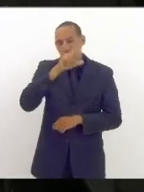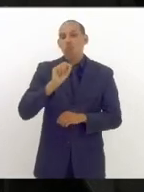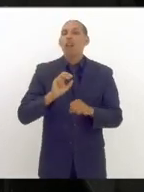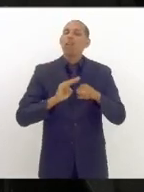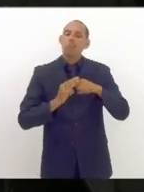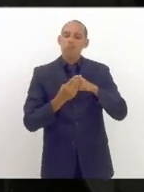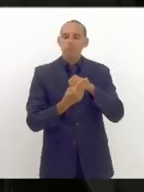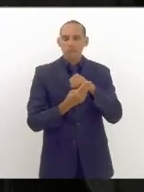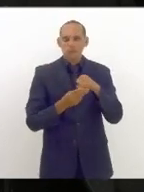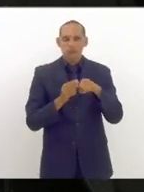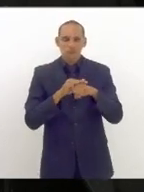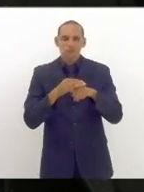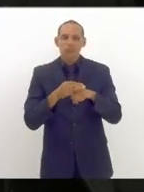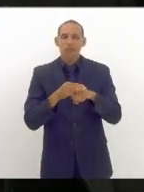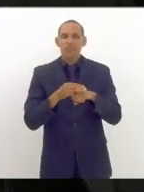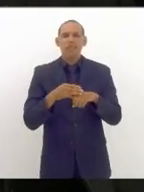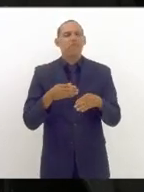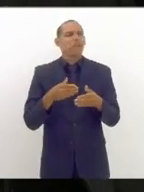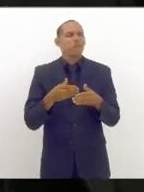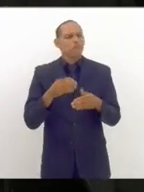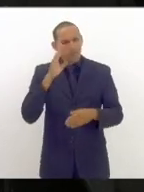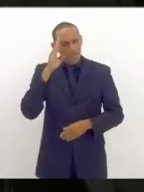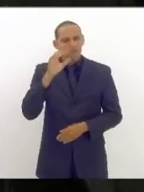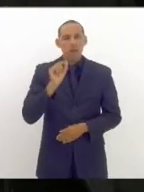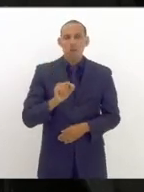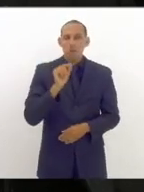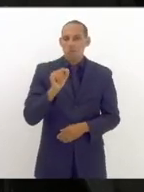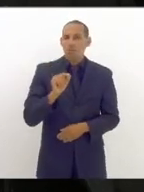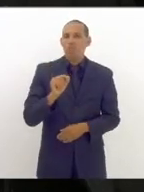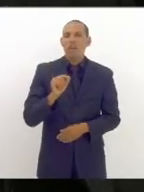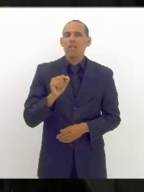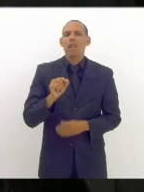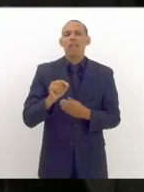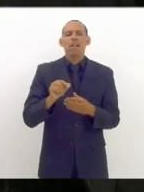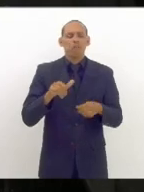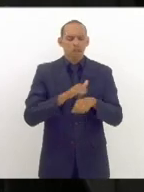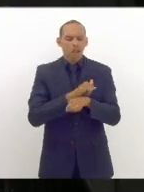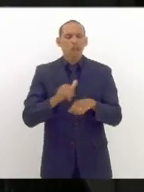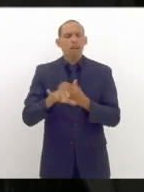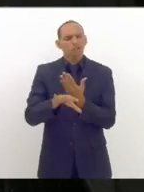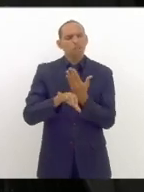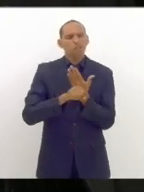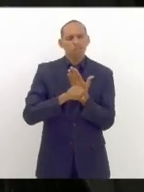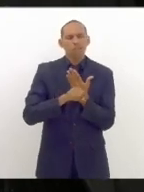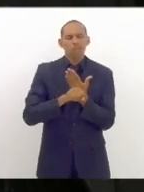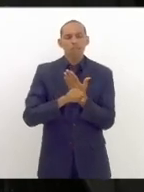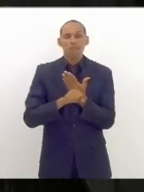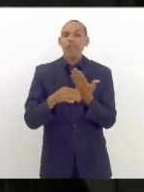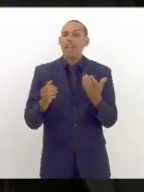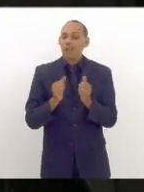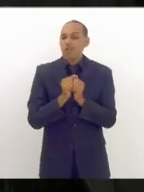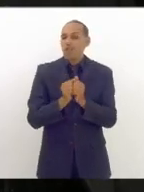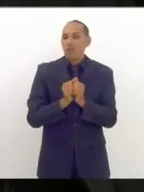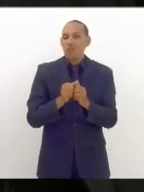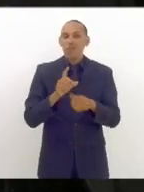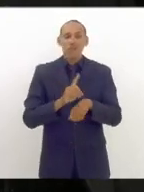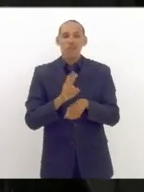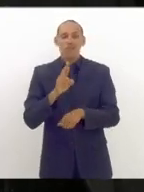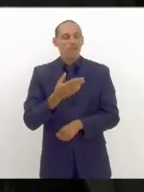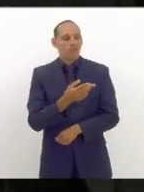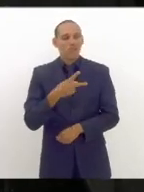vírus, principalmente com o campo da orientação, com medidas concretas. Nesse momento, entrelaça a nossa vida o Dr. Paulo